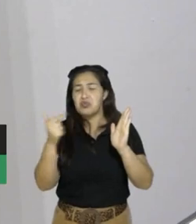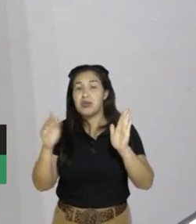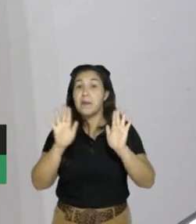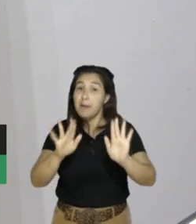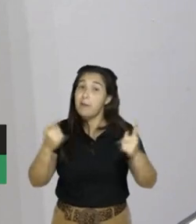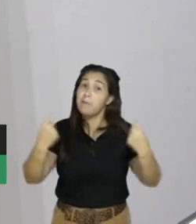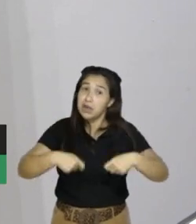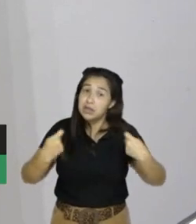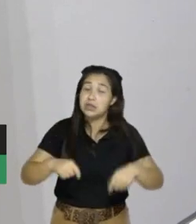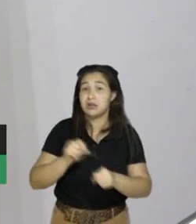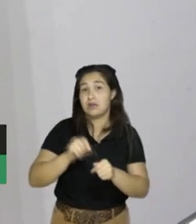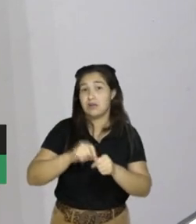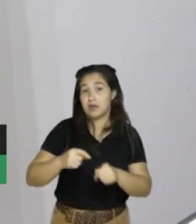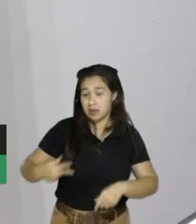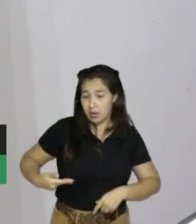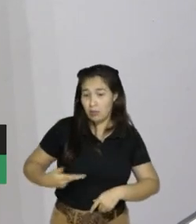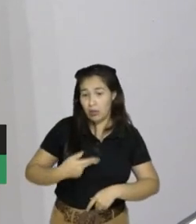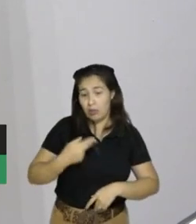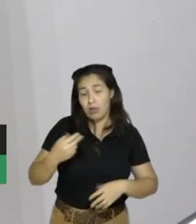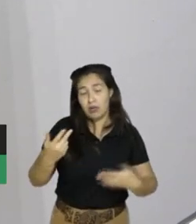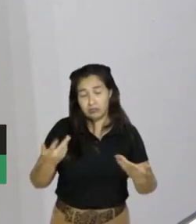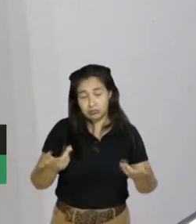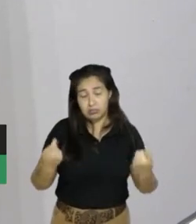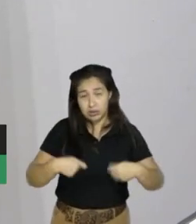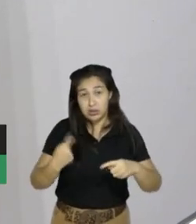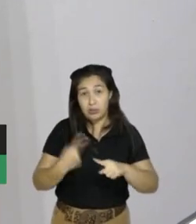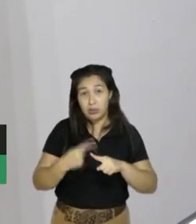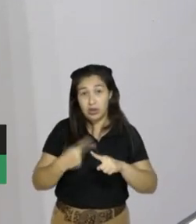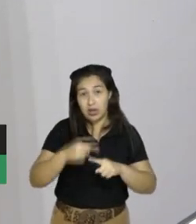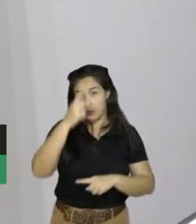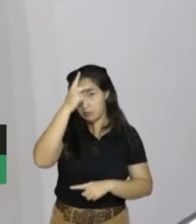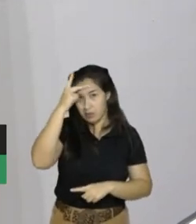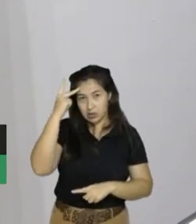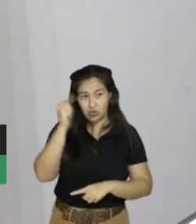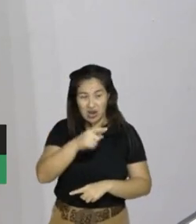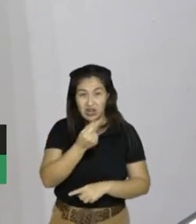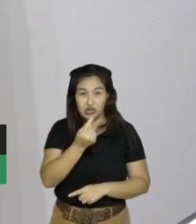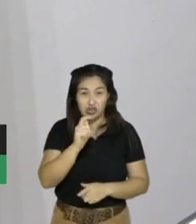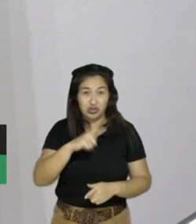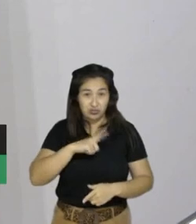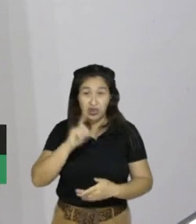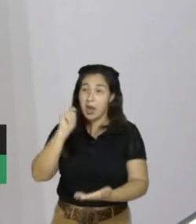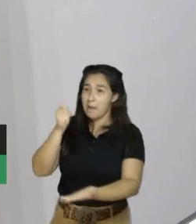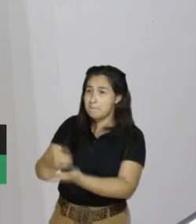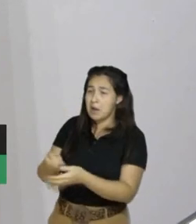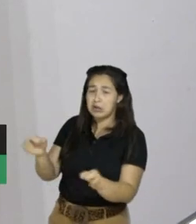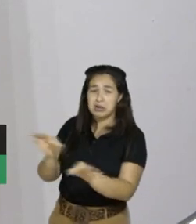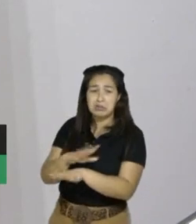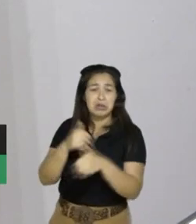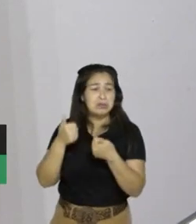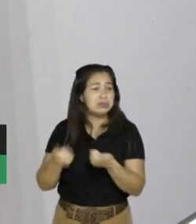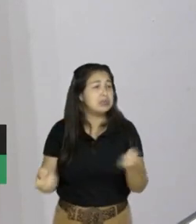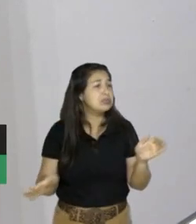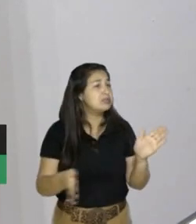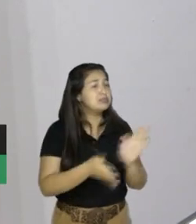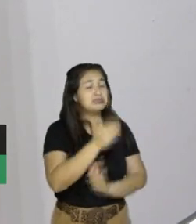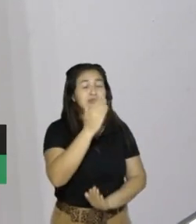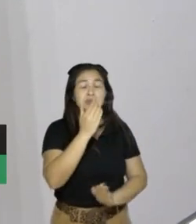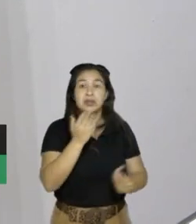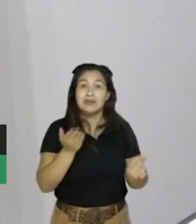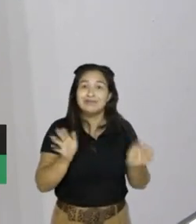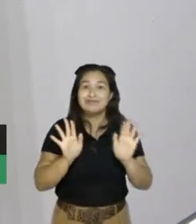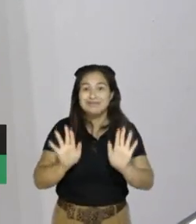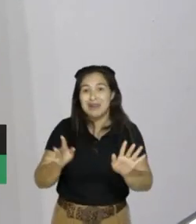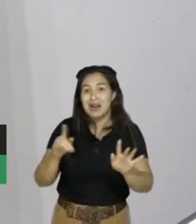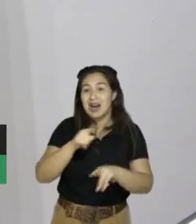ela é de urgência assim porque quem tem condições vai lá paga a cirurgia faz resolve e vai para frente e é isso que nós precisamos